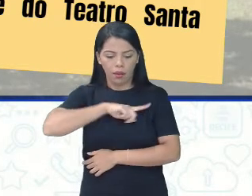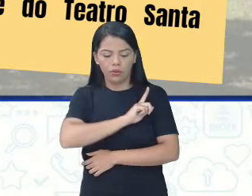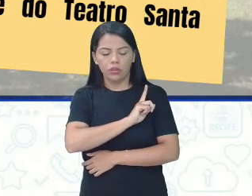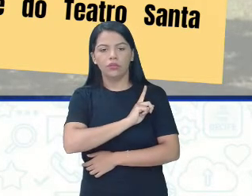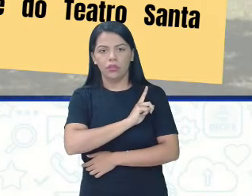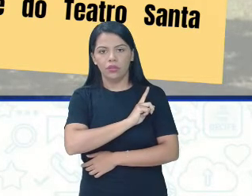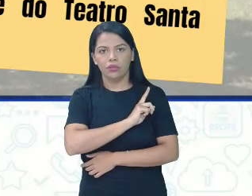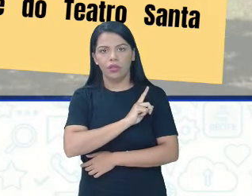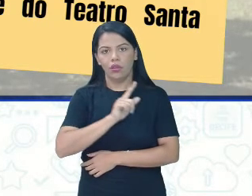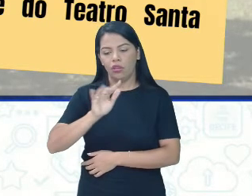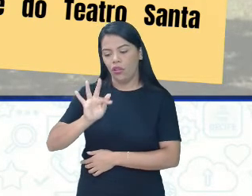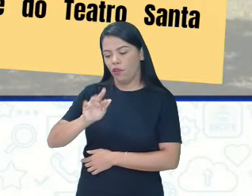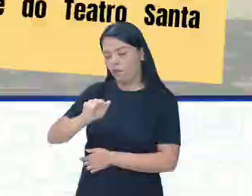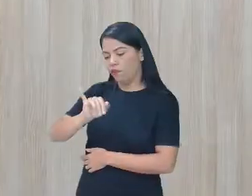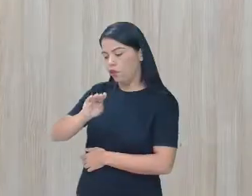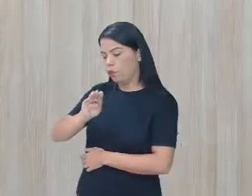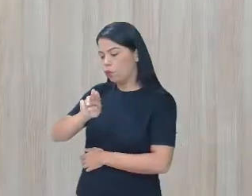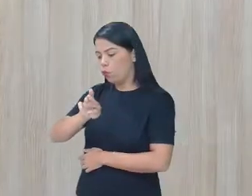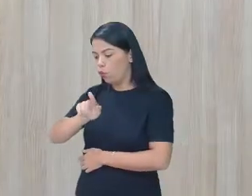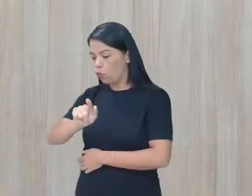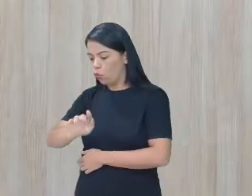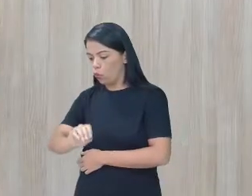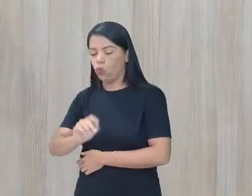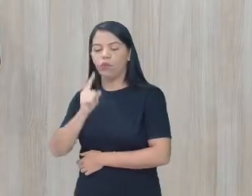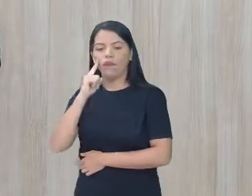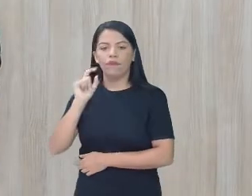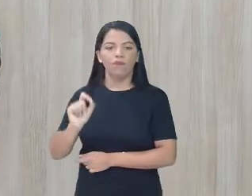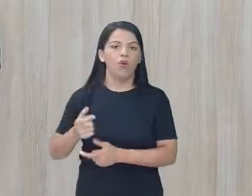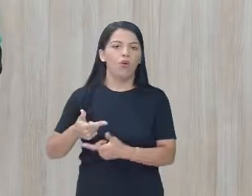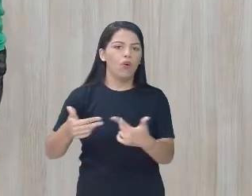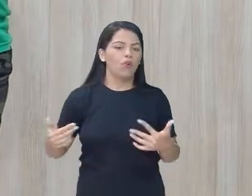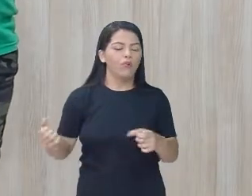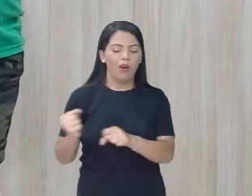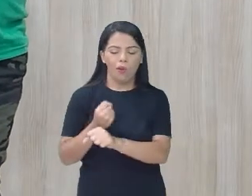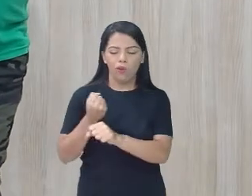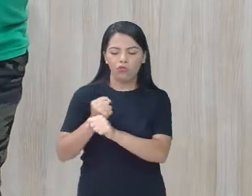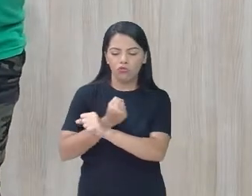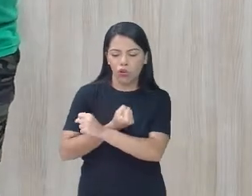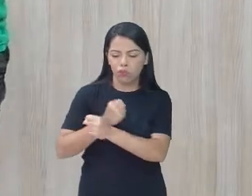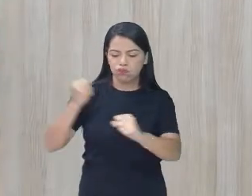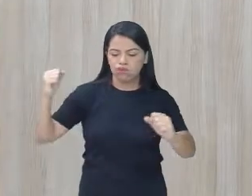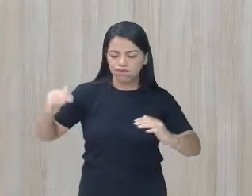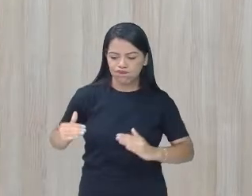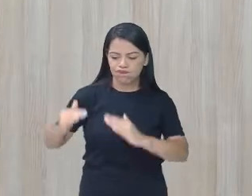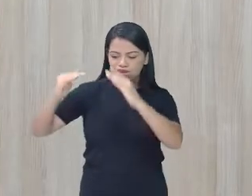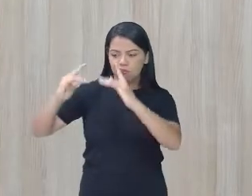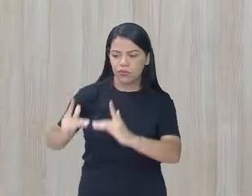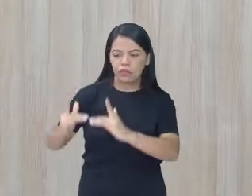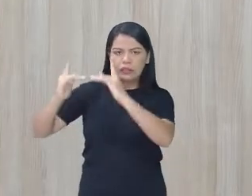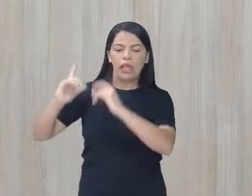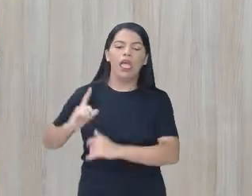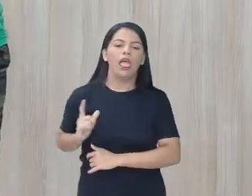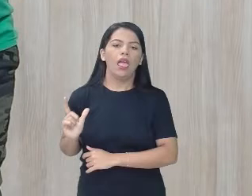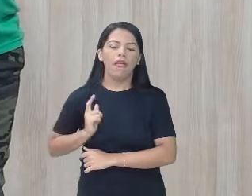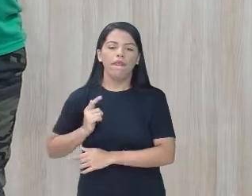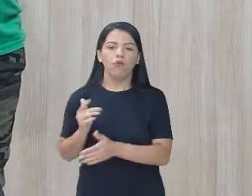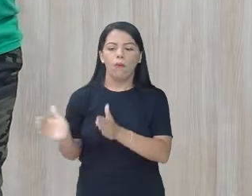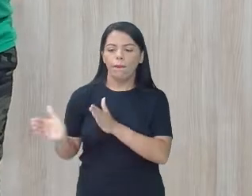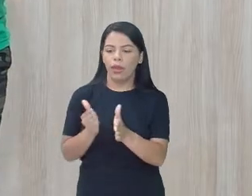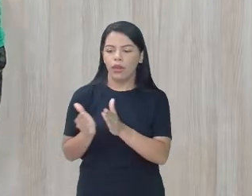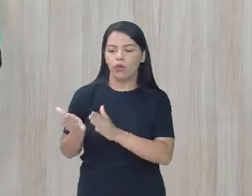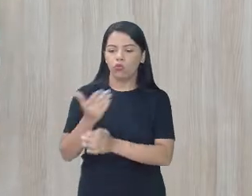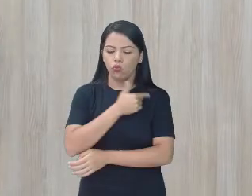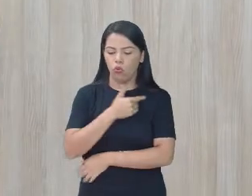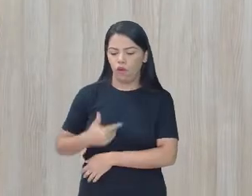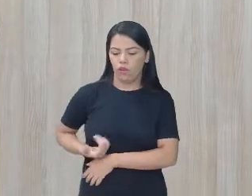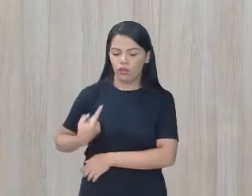né, de Maurício Nassau, foi uma grande construção, né, que foi realizada durante o governo de Maurício Nassau, que